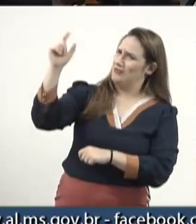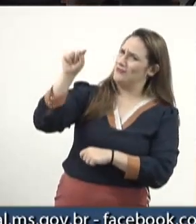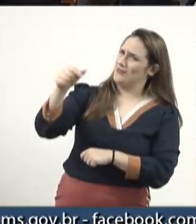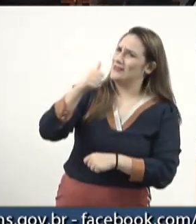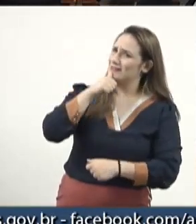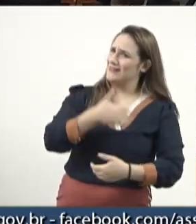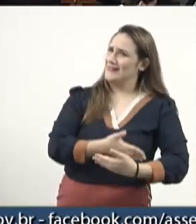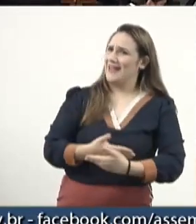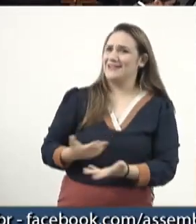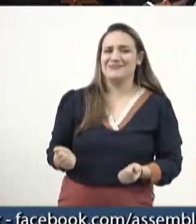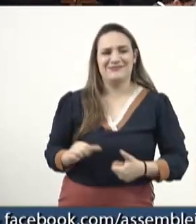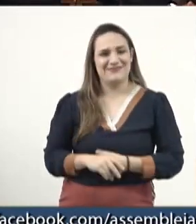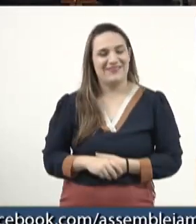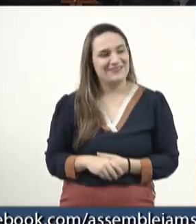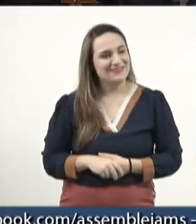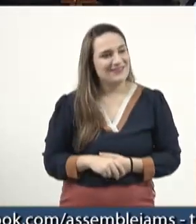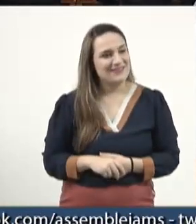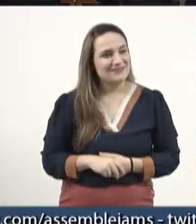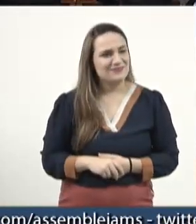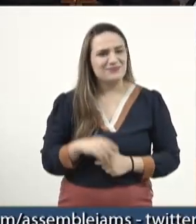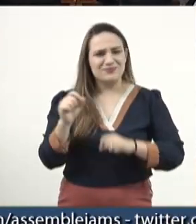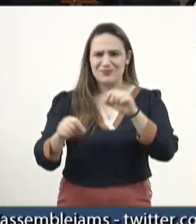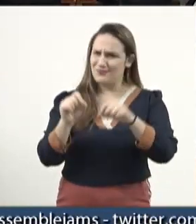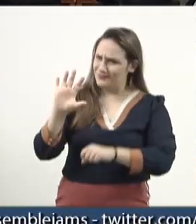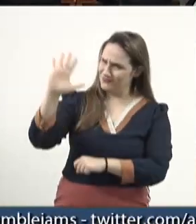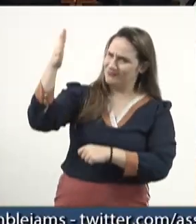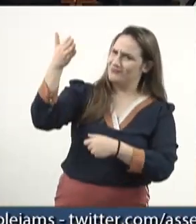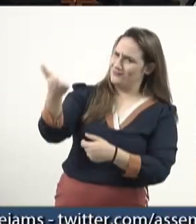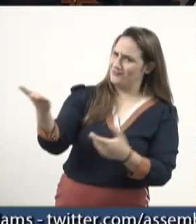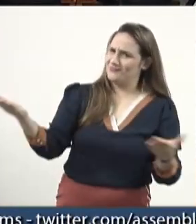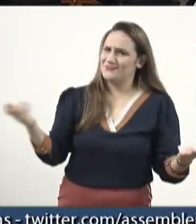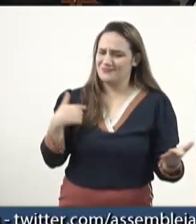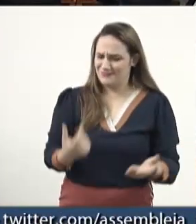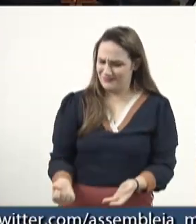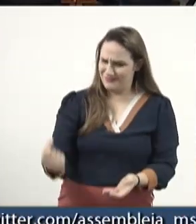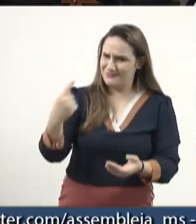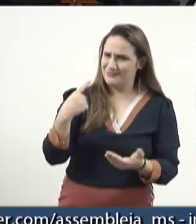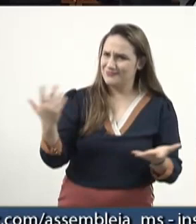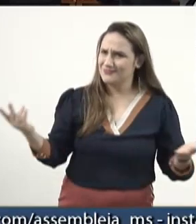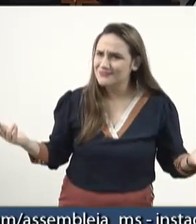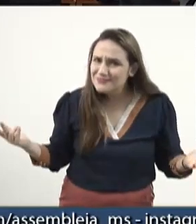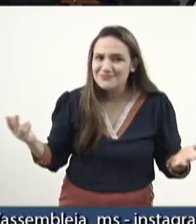Negro? O que está acontecendo com Vossa Excelência? Eu estou estranhando.